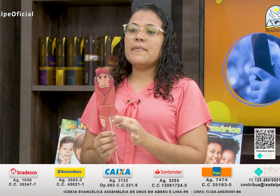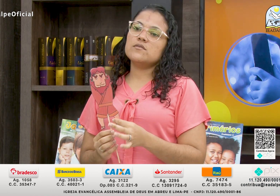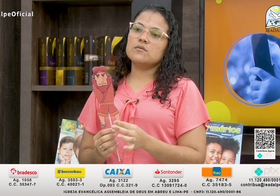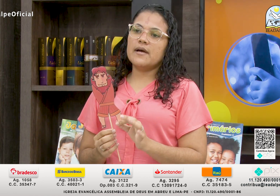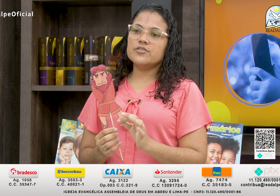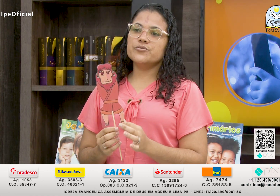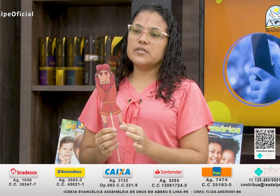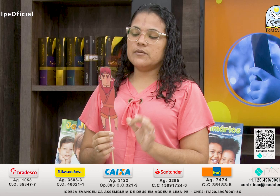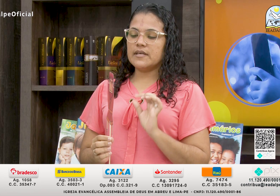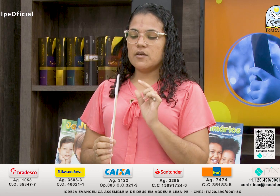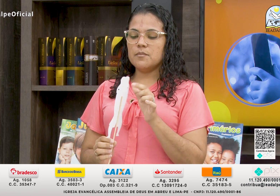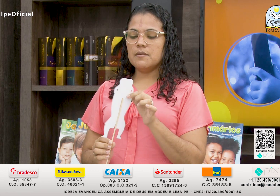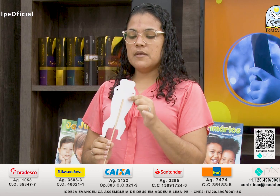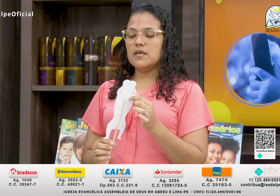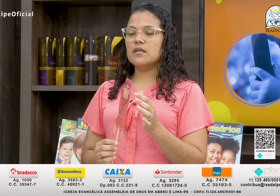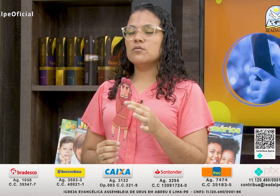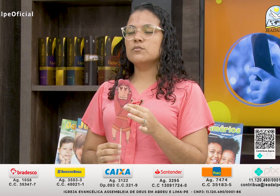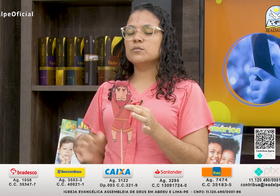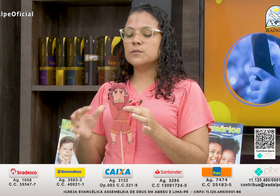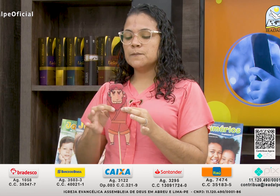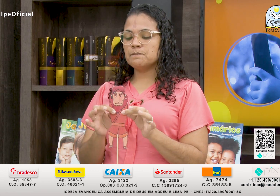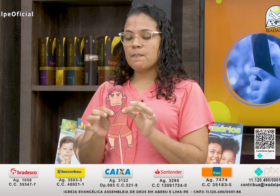num papelzinho mais durinho. Aqui eu imprimi